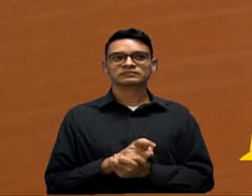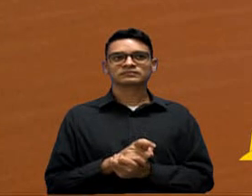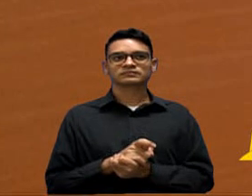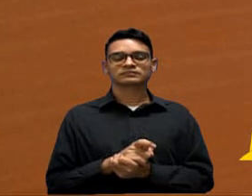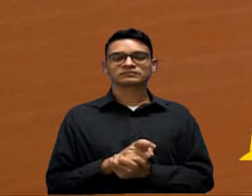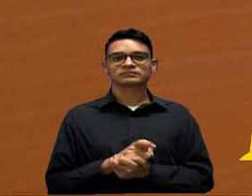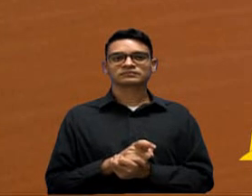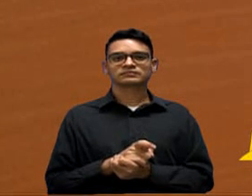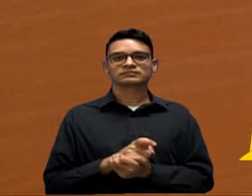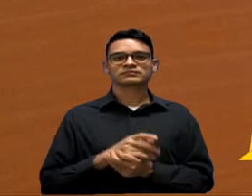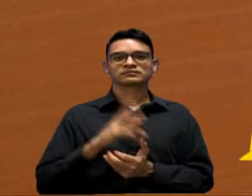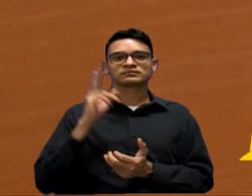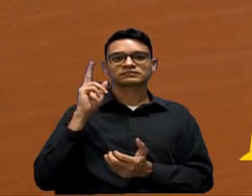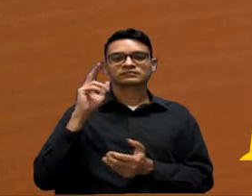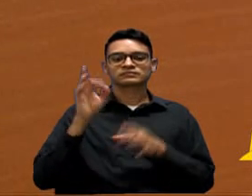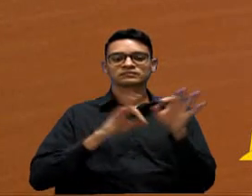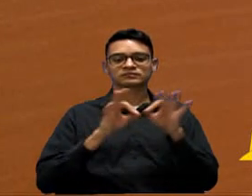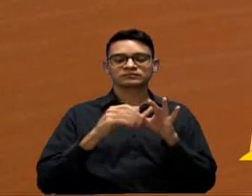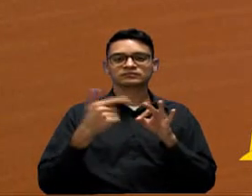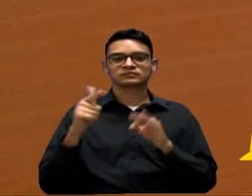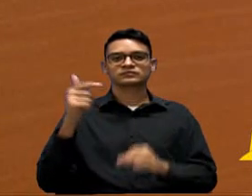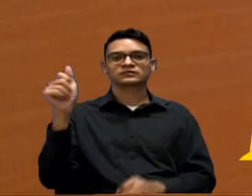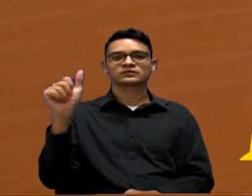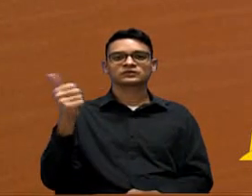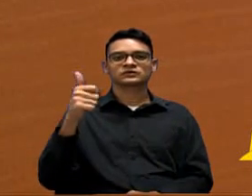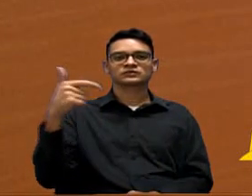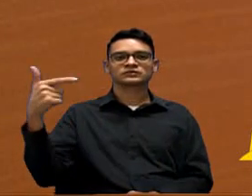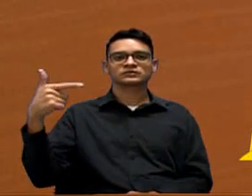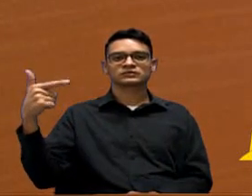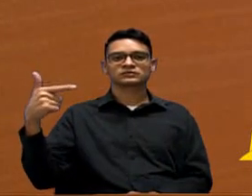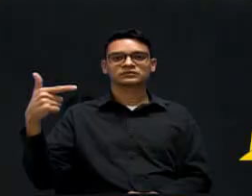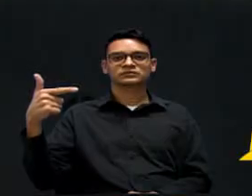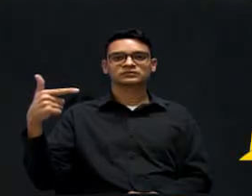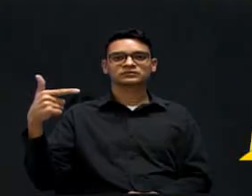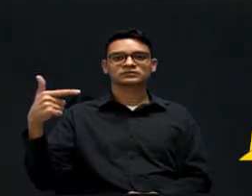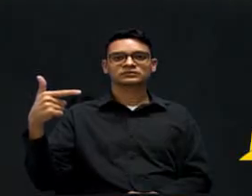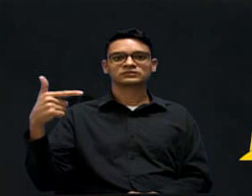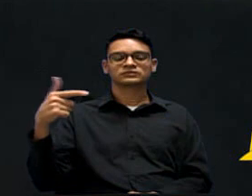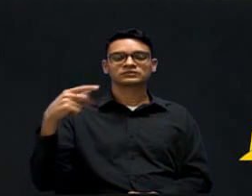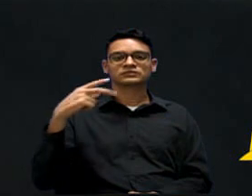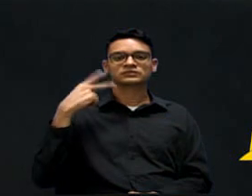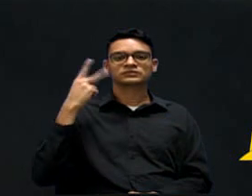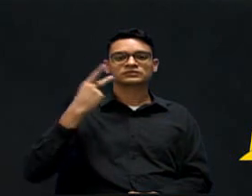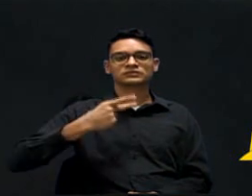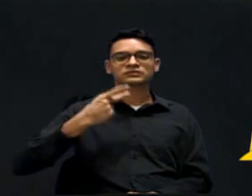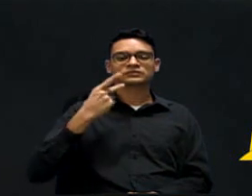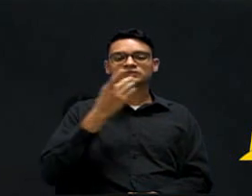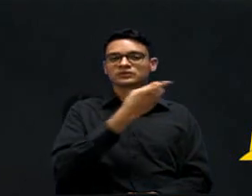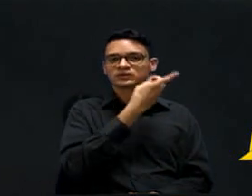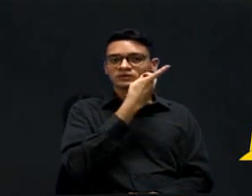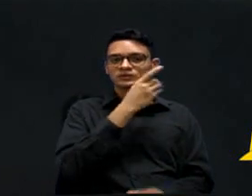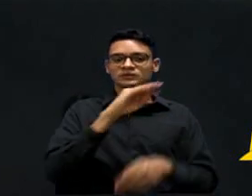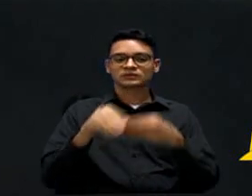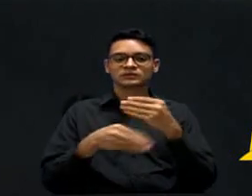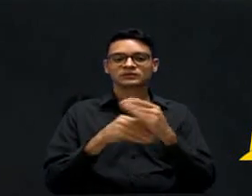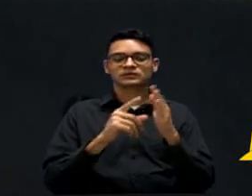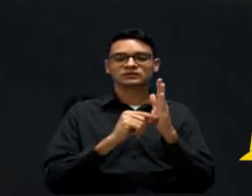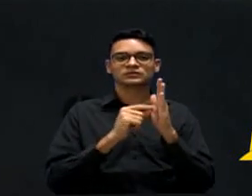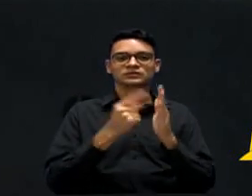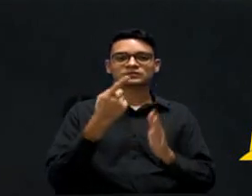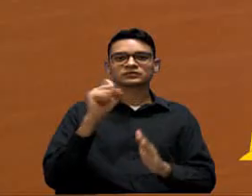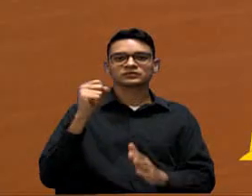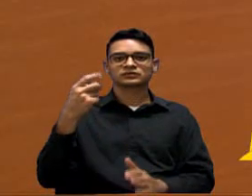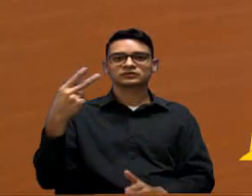Tá, já. O próximo projeto é o 11.22. Do vereador Fernando Dírio, que acrescenta o artigo